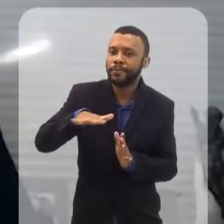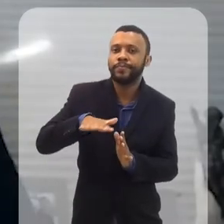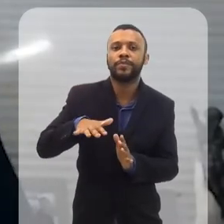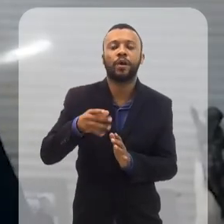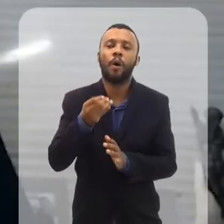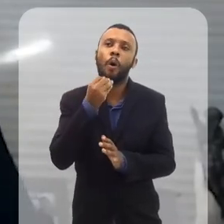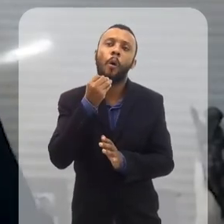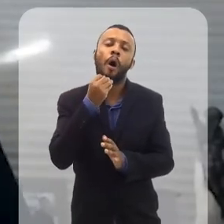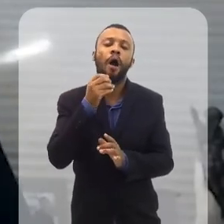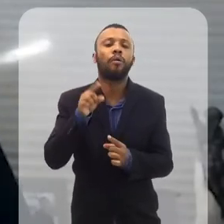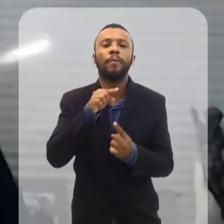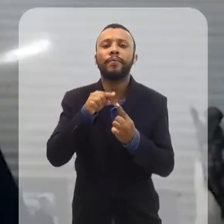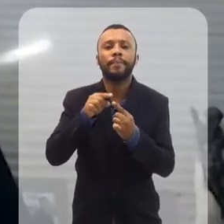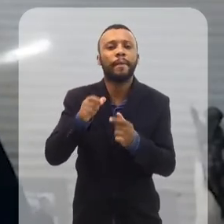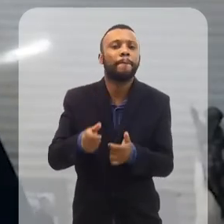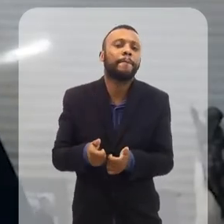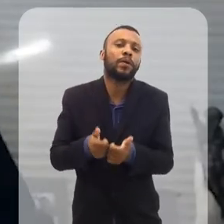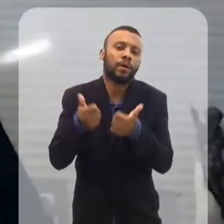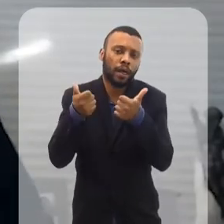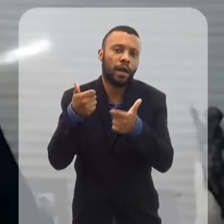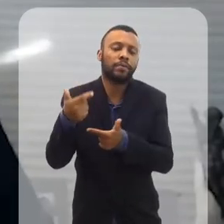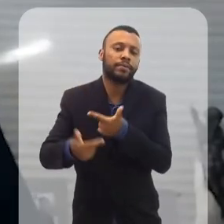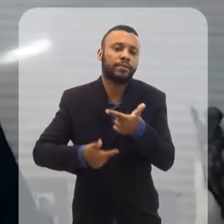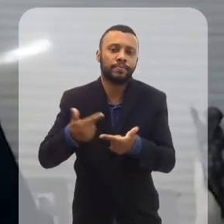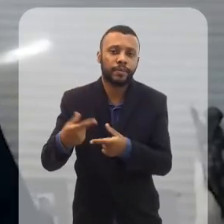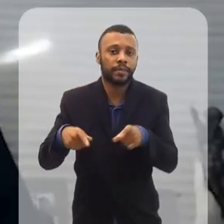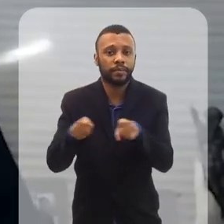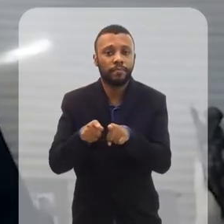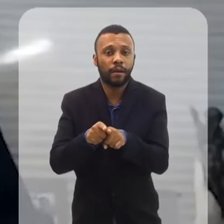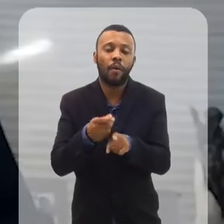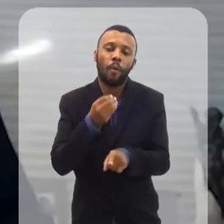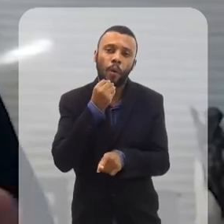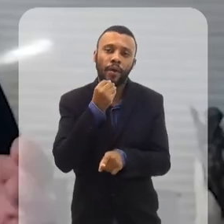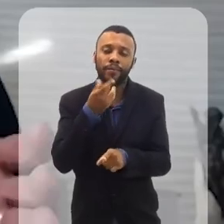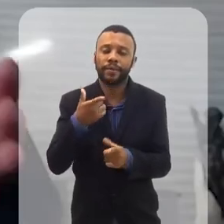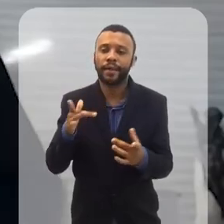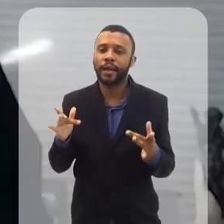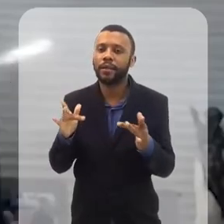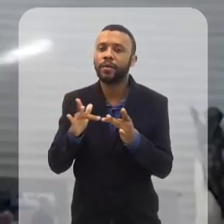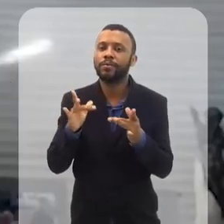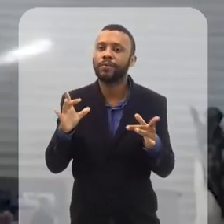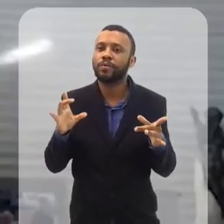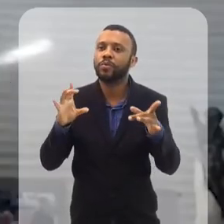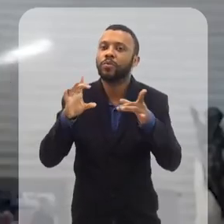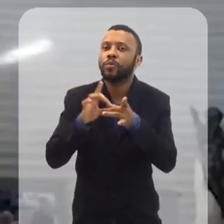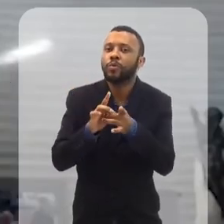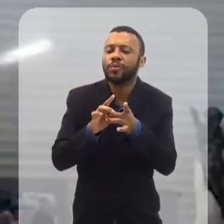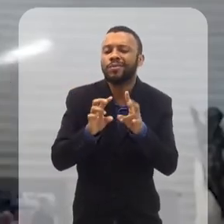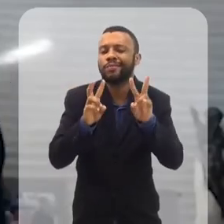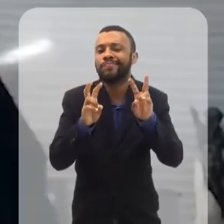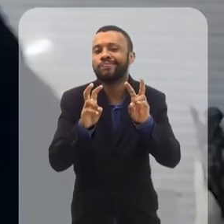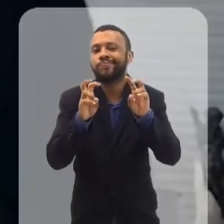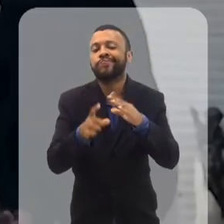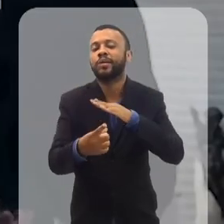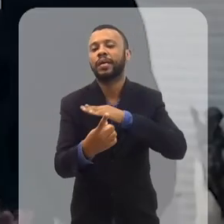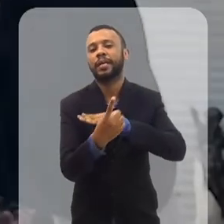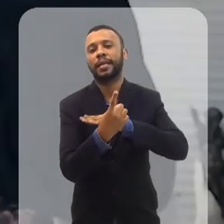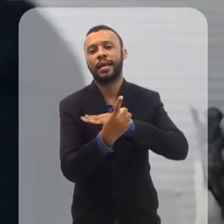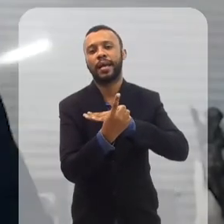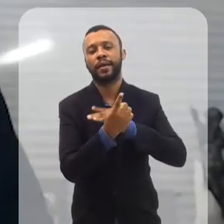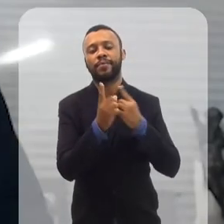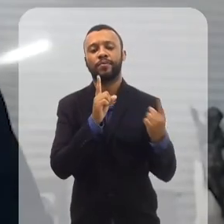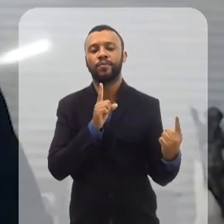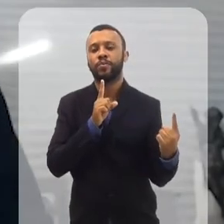universo de oportunidades para melhorar serviços, mas, essencialmente, é uma oportunidade de você se aproximar, vamos chamar assim, do